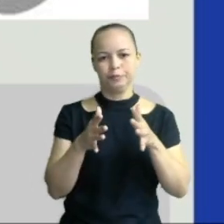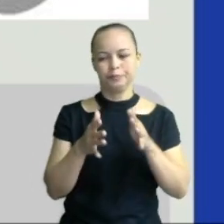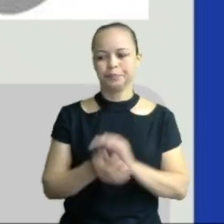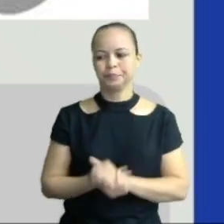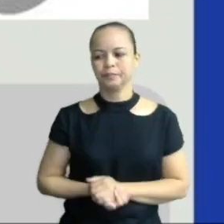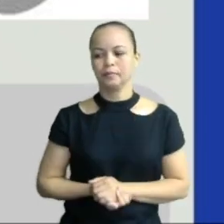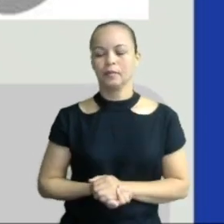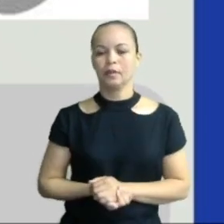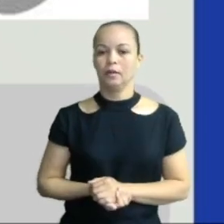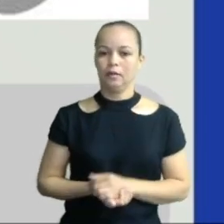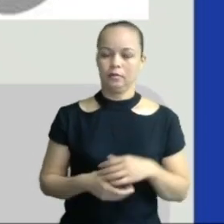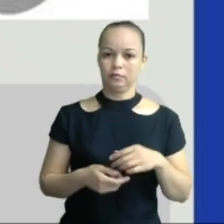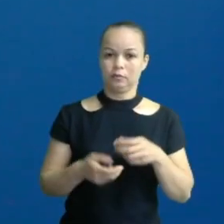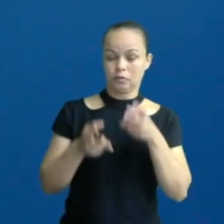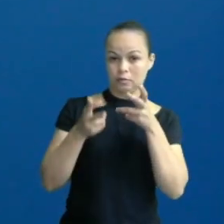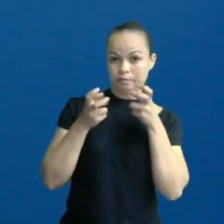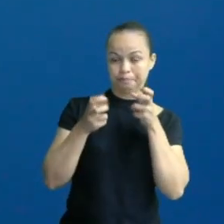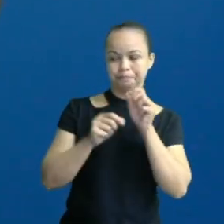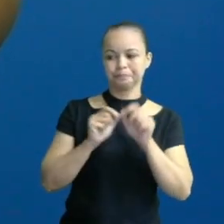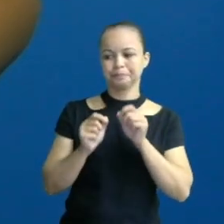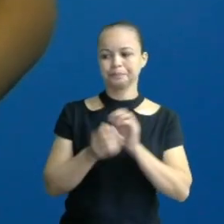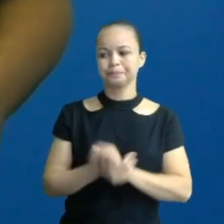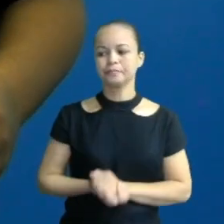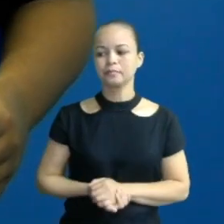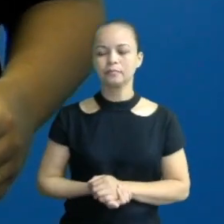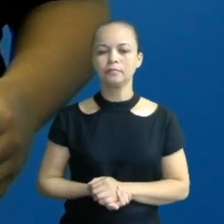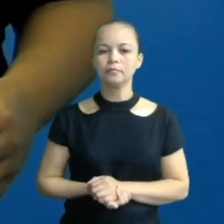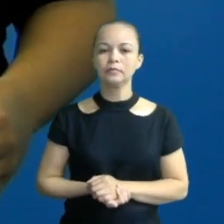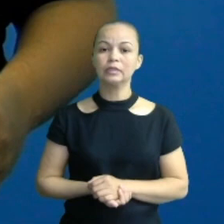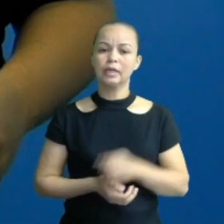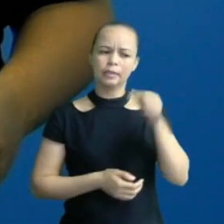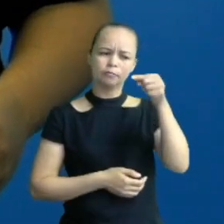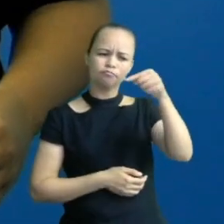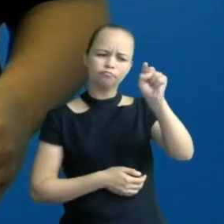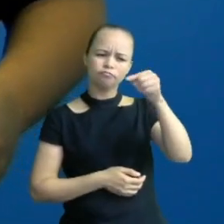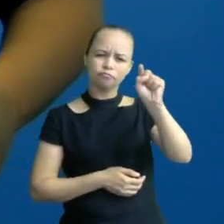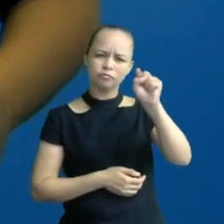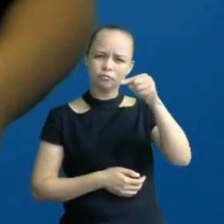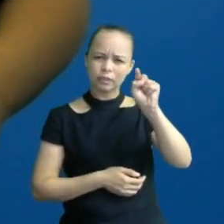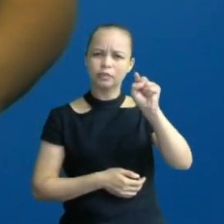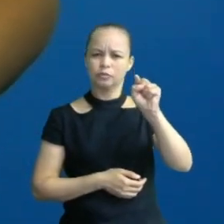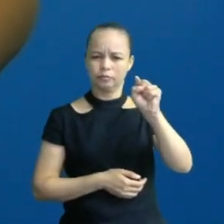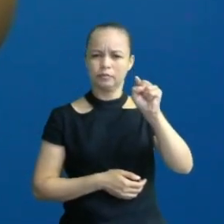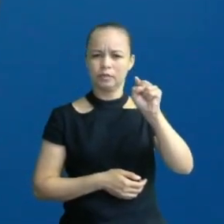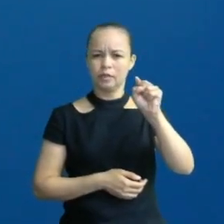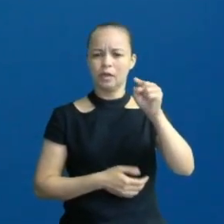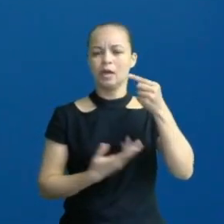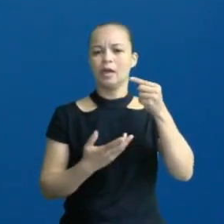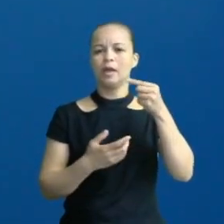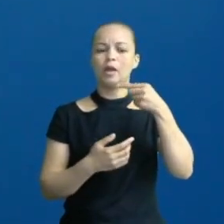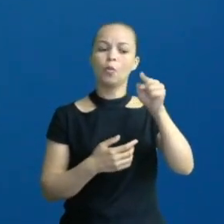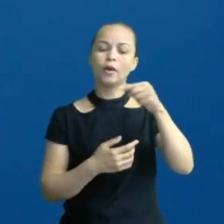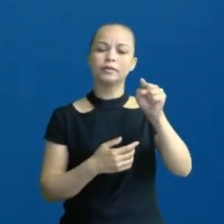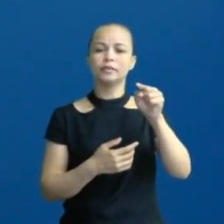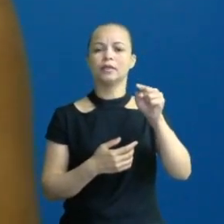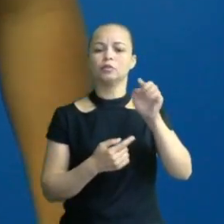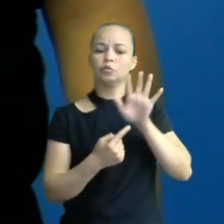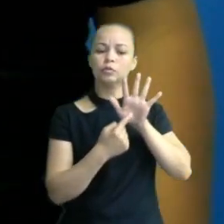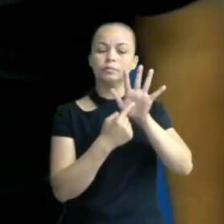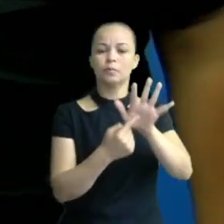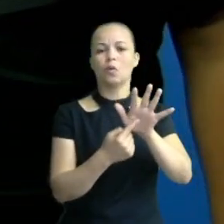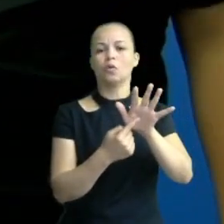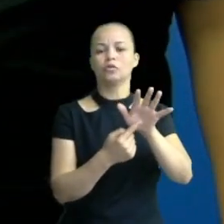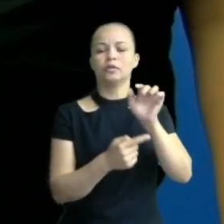né? Gente, vê só. Esse acentozinho que vocês acabaram de ver é o acento